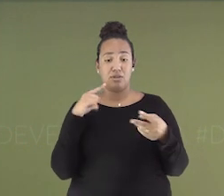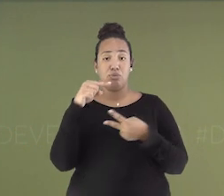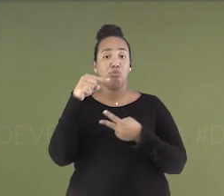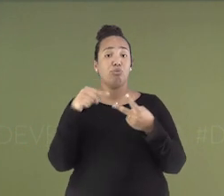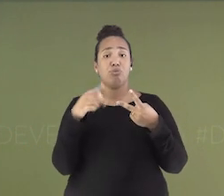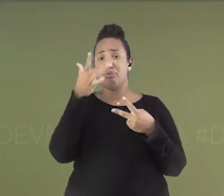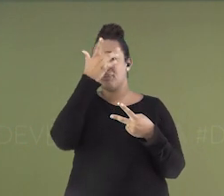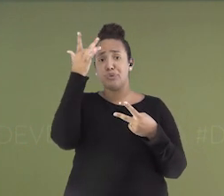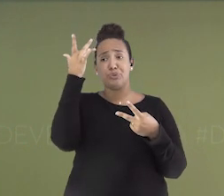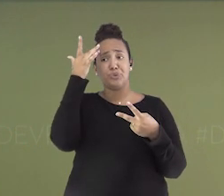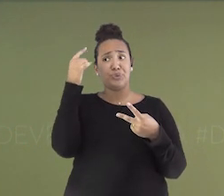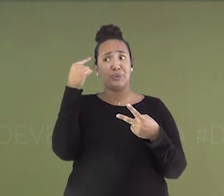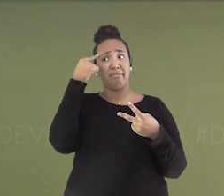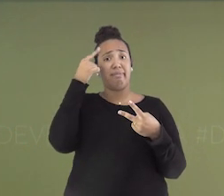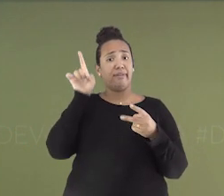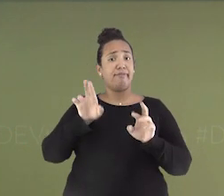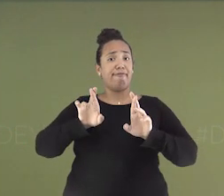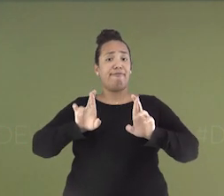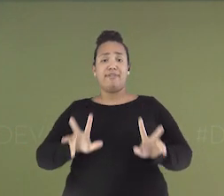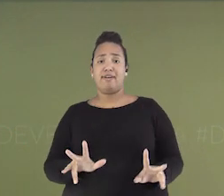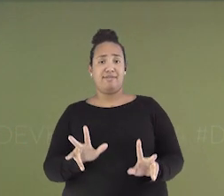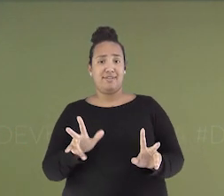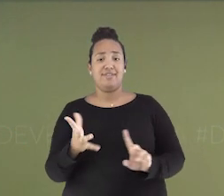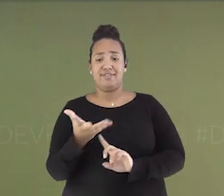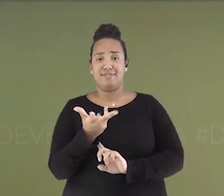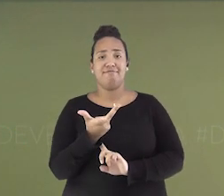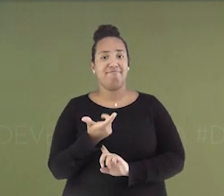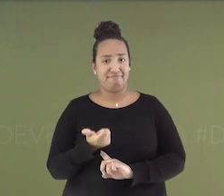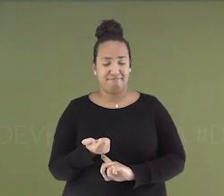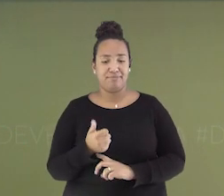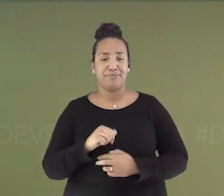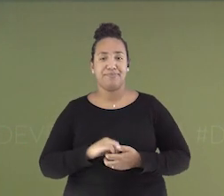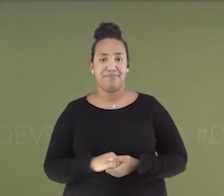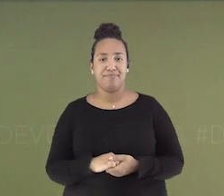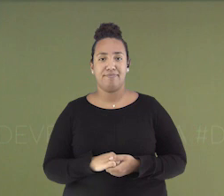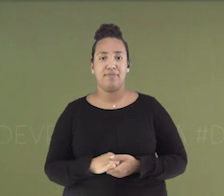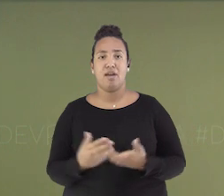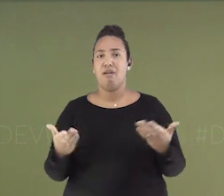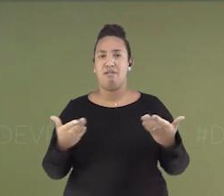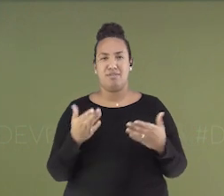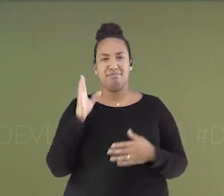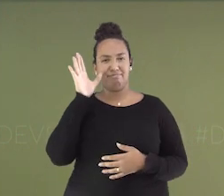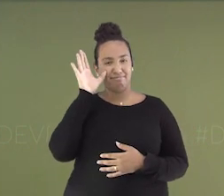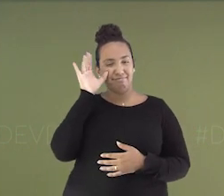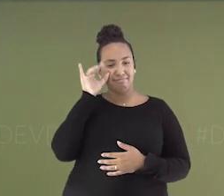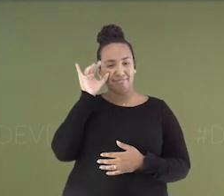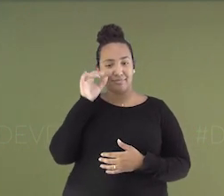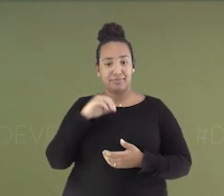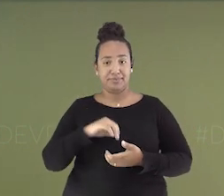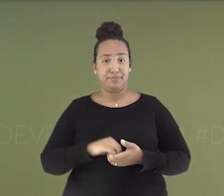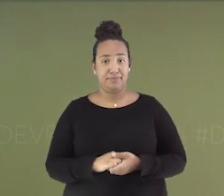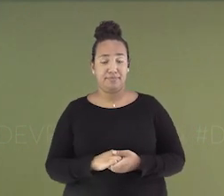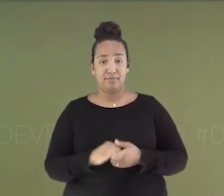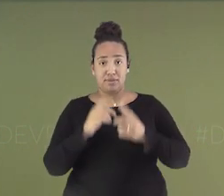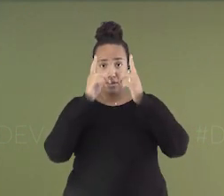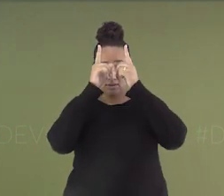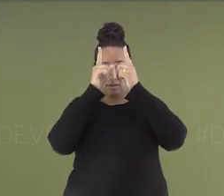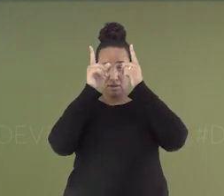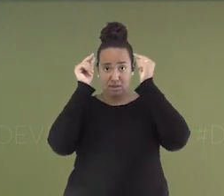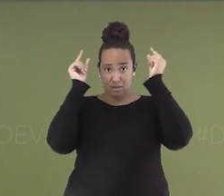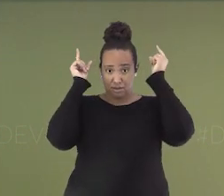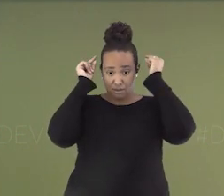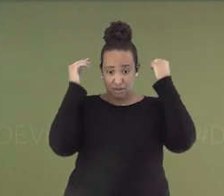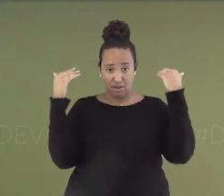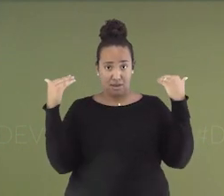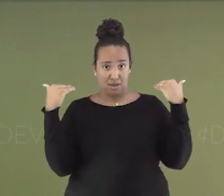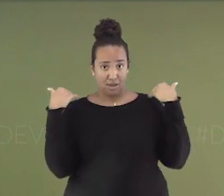dois pensamentos completamente diferentes sobre a utilidade da arte na nossa vida. E só como curiosidade, Aristóteles foi